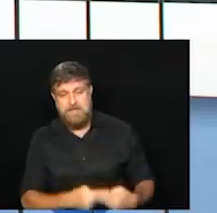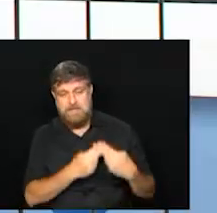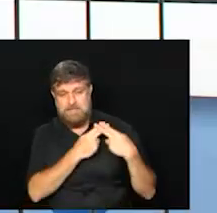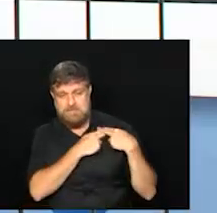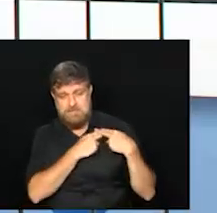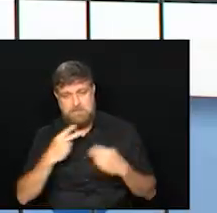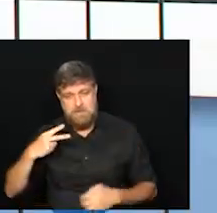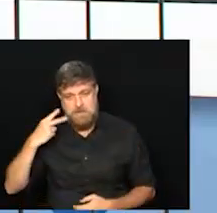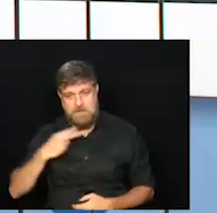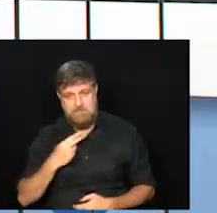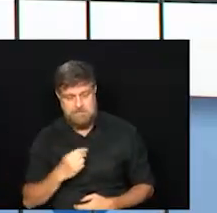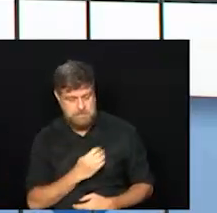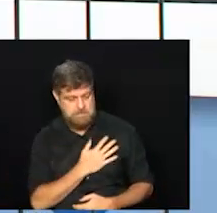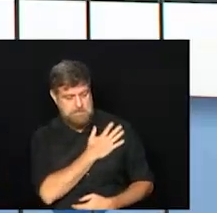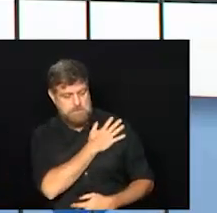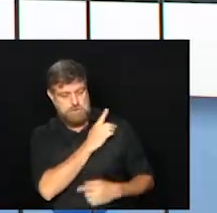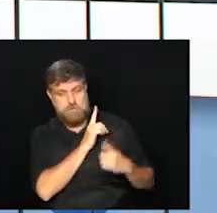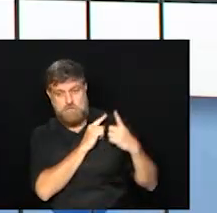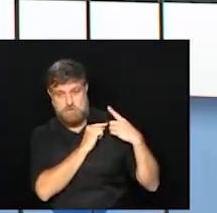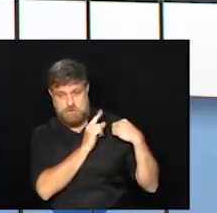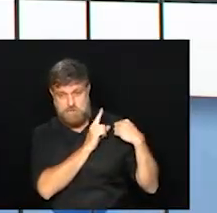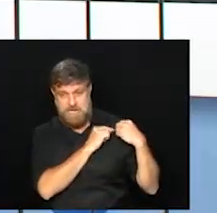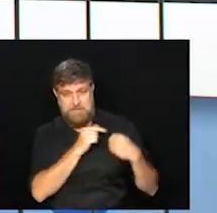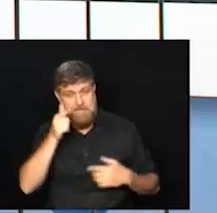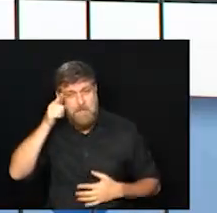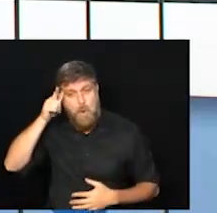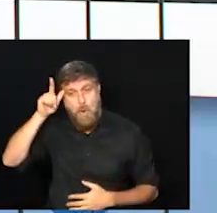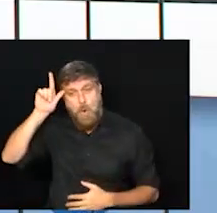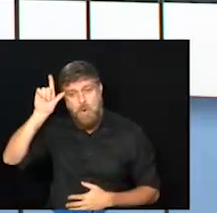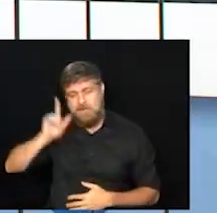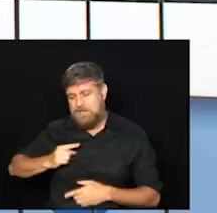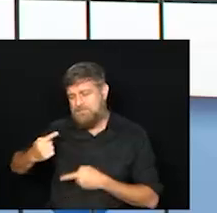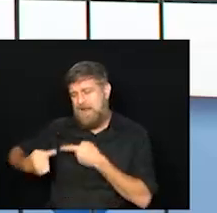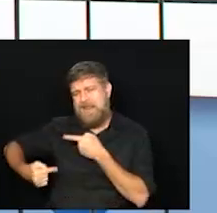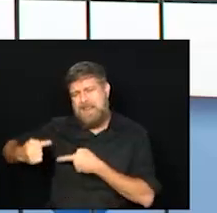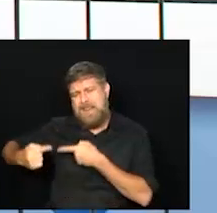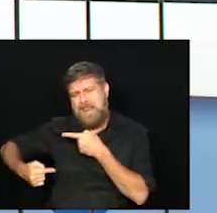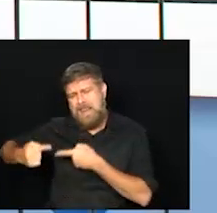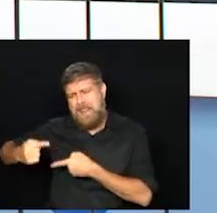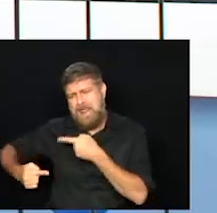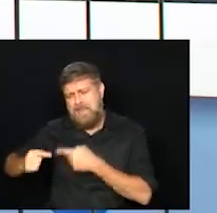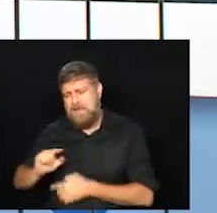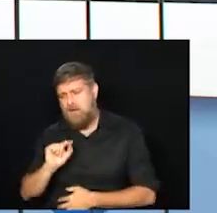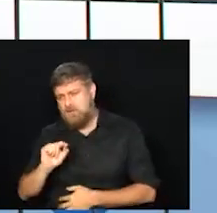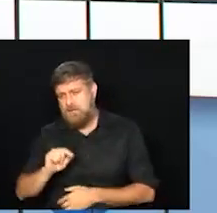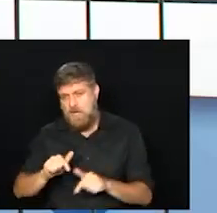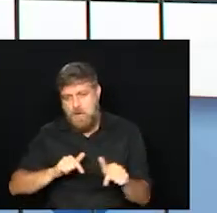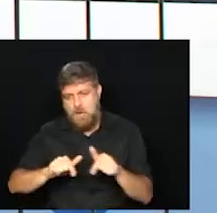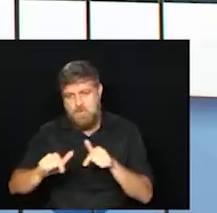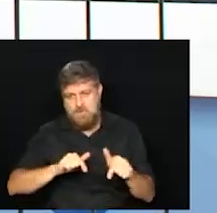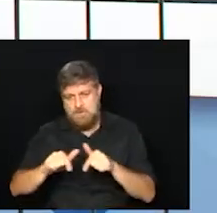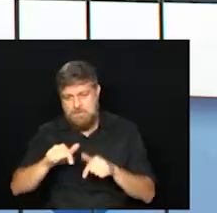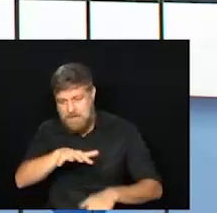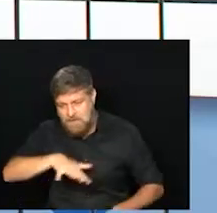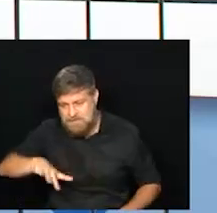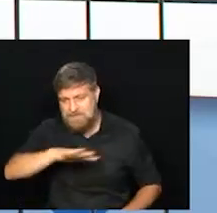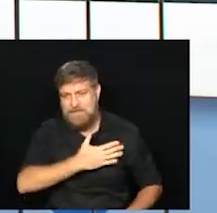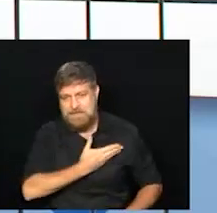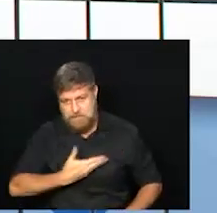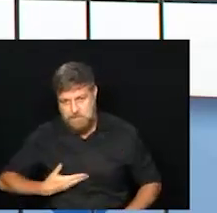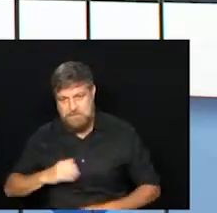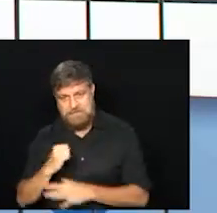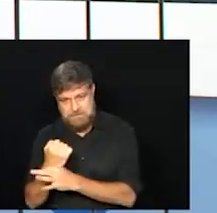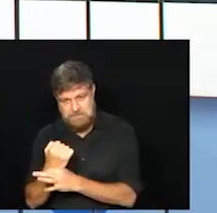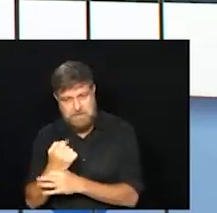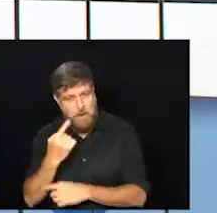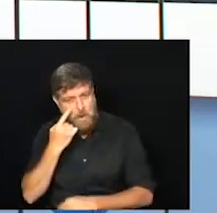pelo vereador Major Jaime, ontem discutiu o trabalho conjunto das forças de segurança da